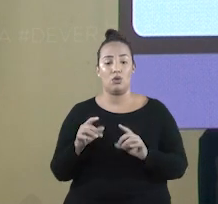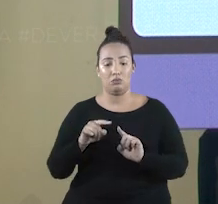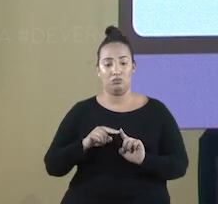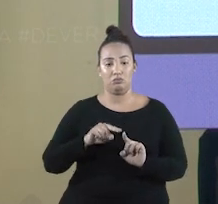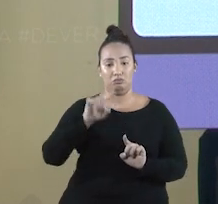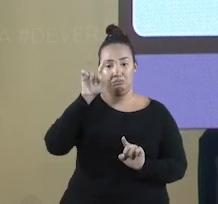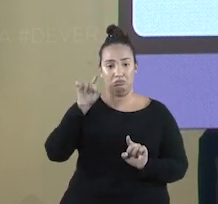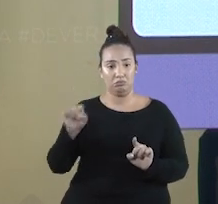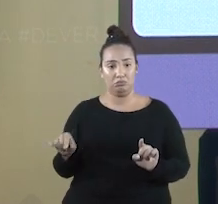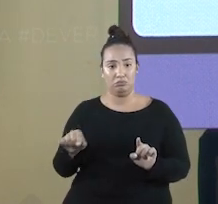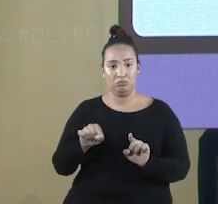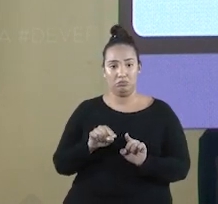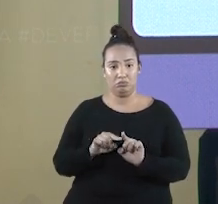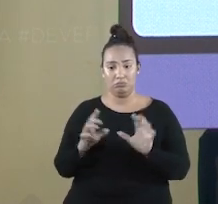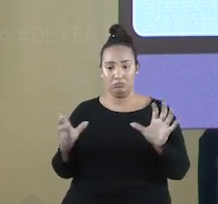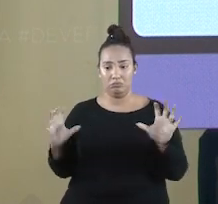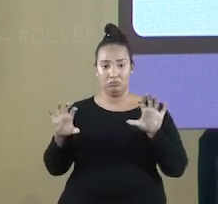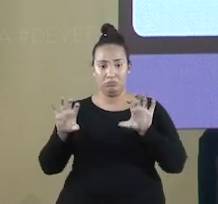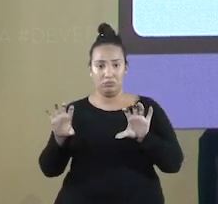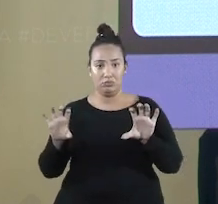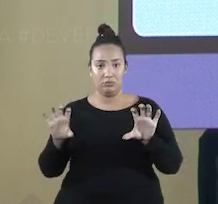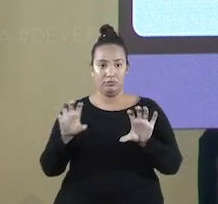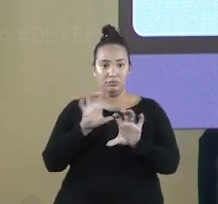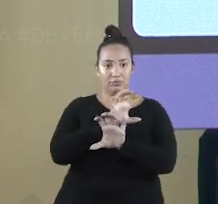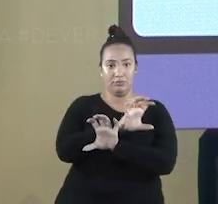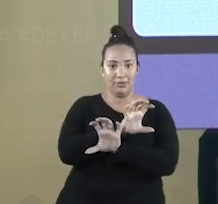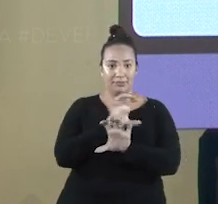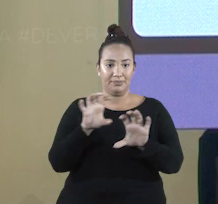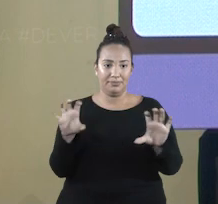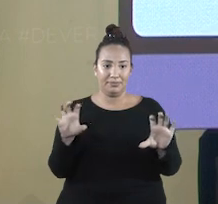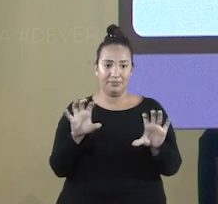posição, mudei esse triângulo de posição de forma a